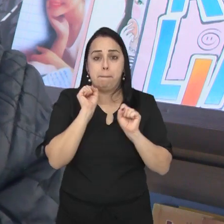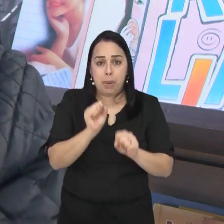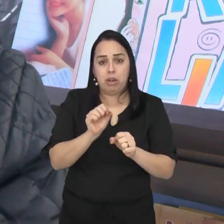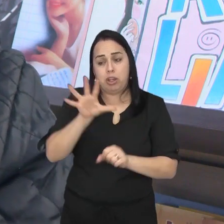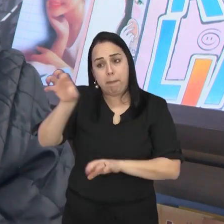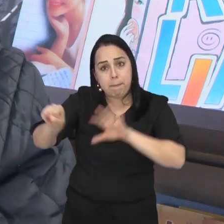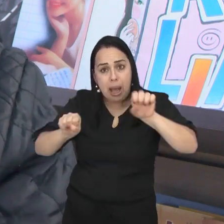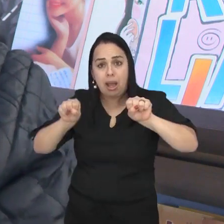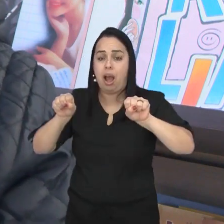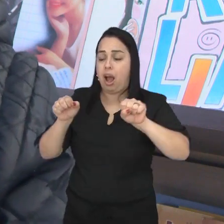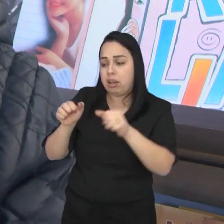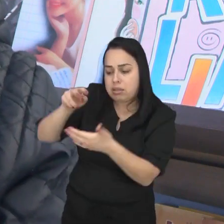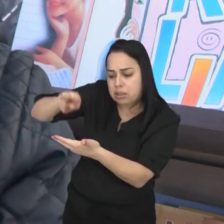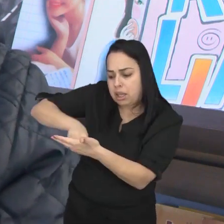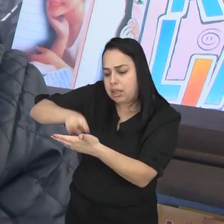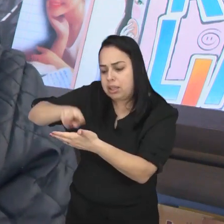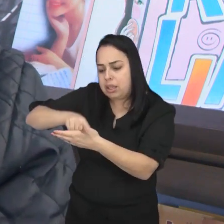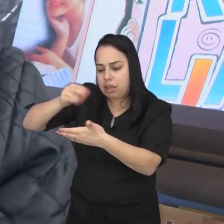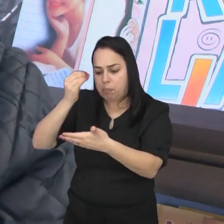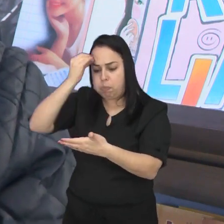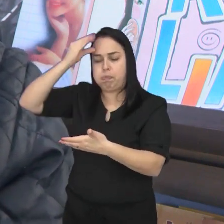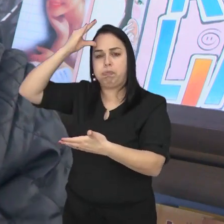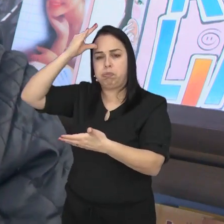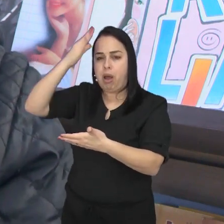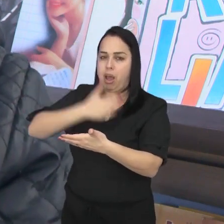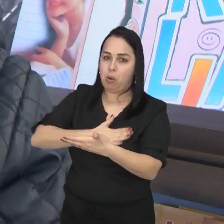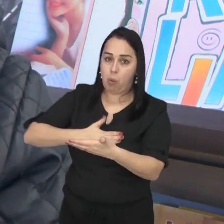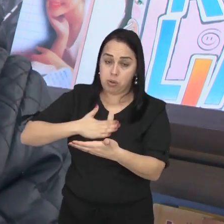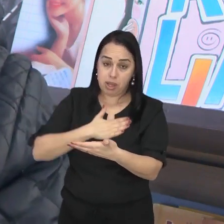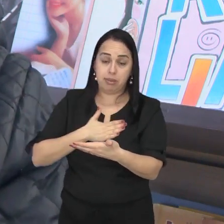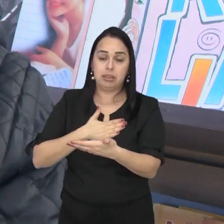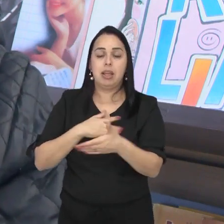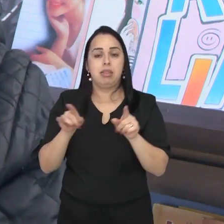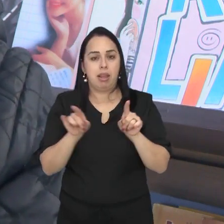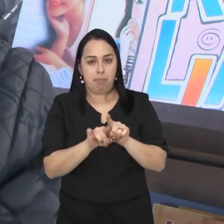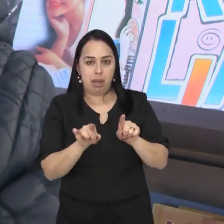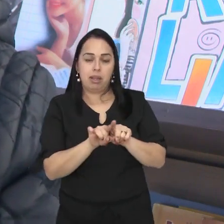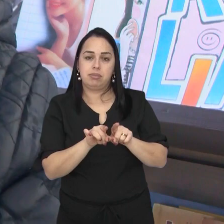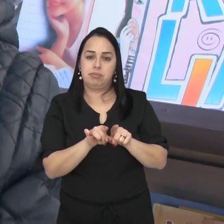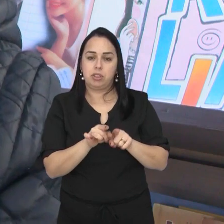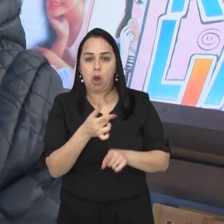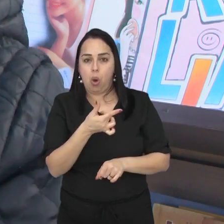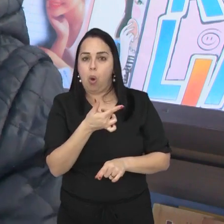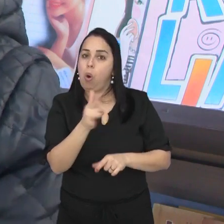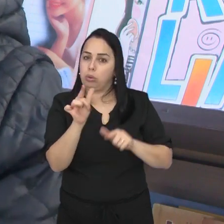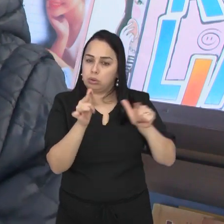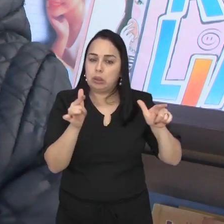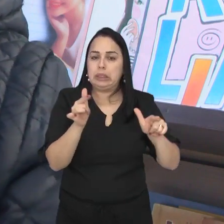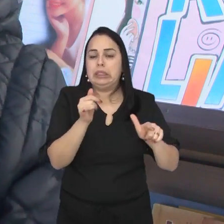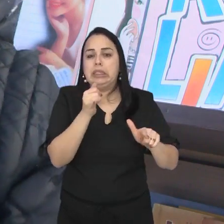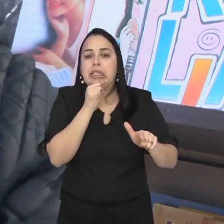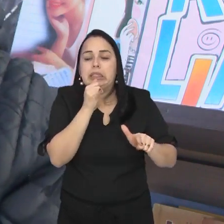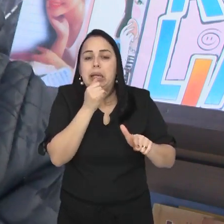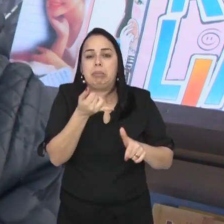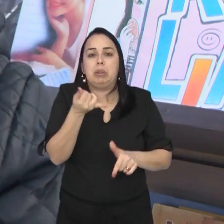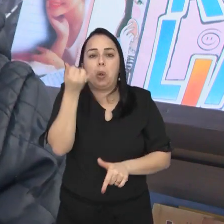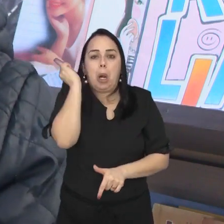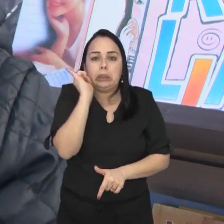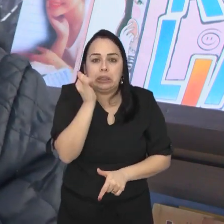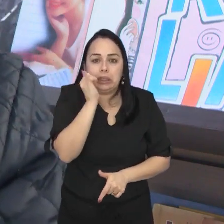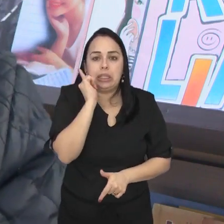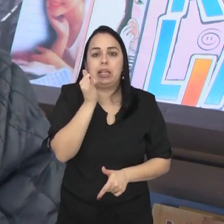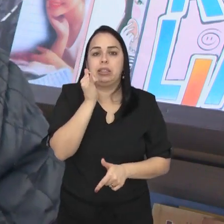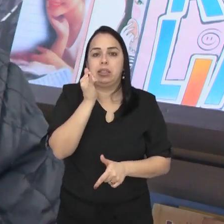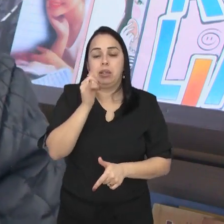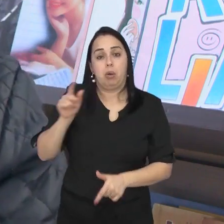podem acessar a qualquer momento para poder desenvolver seu interesse pela leitura. Também temos outras atividades, como contação